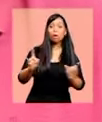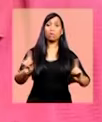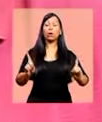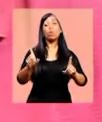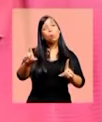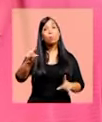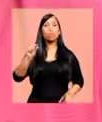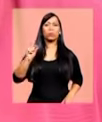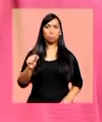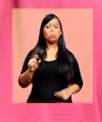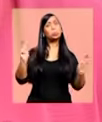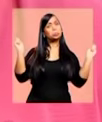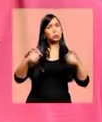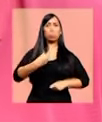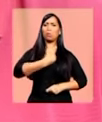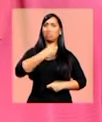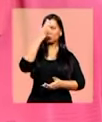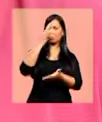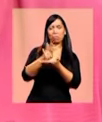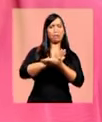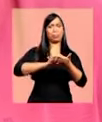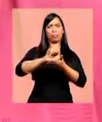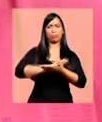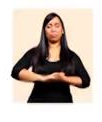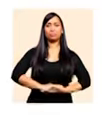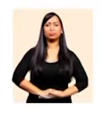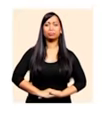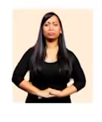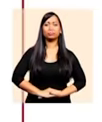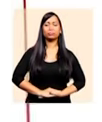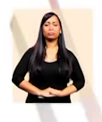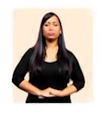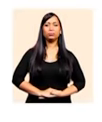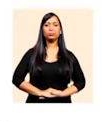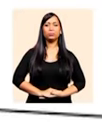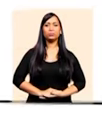obrigatoriedade, a fé é uma opção e é possível levar uma vida sem fé.